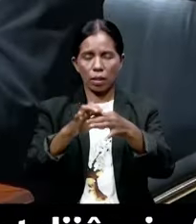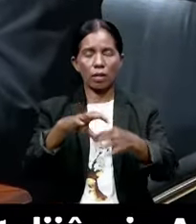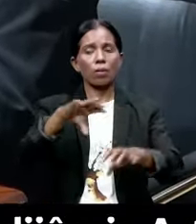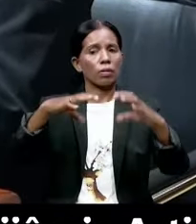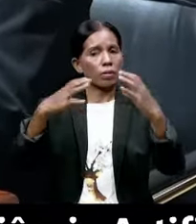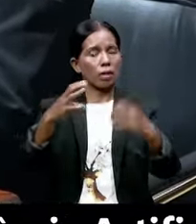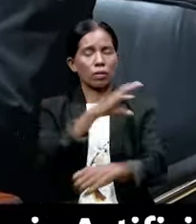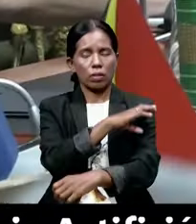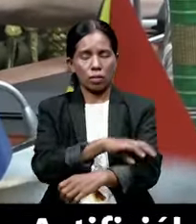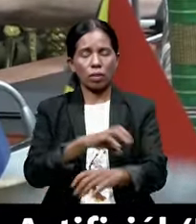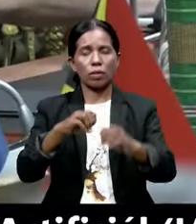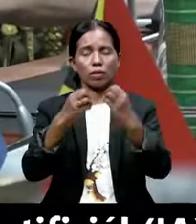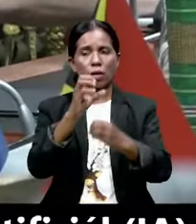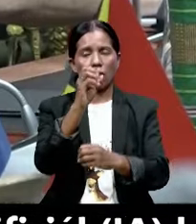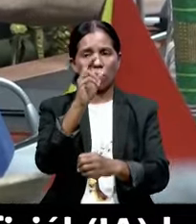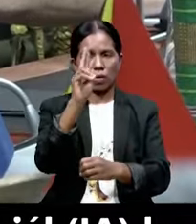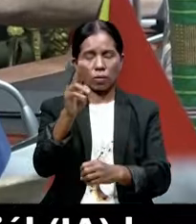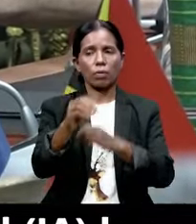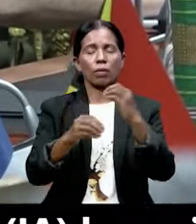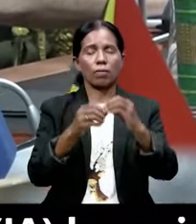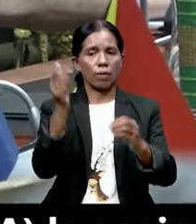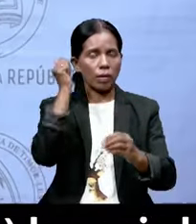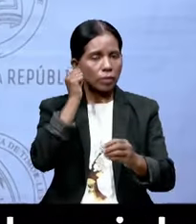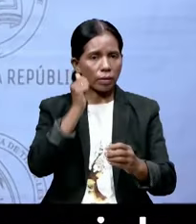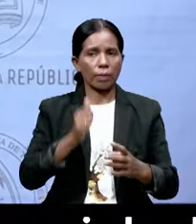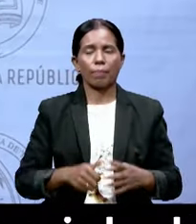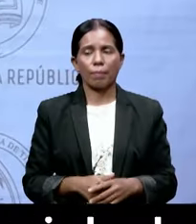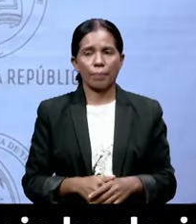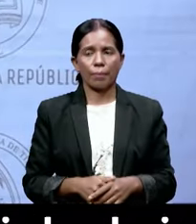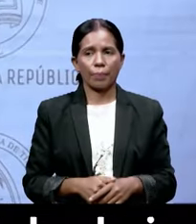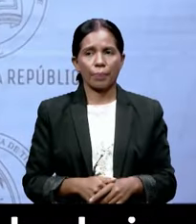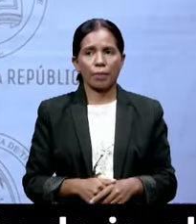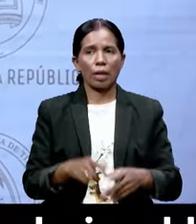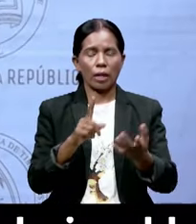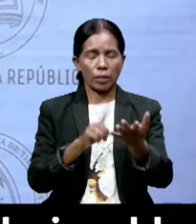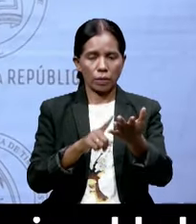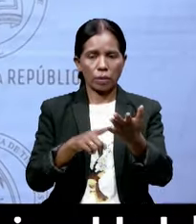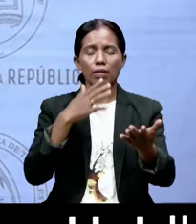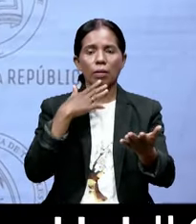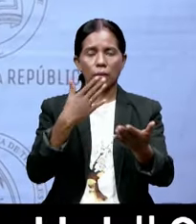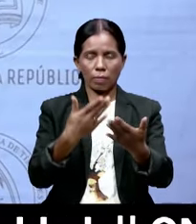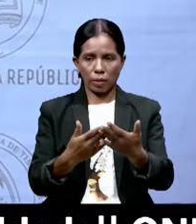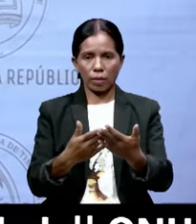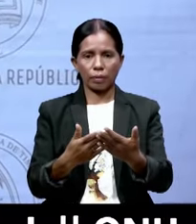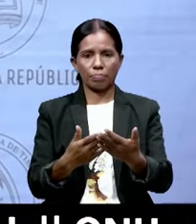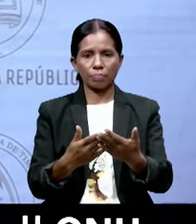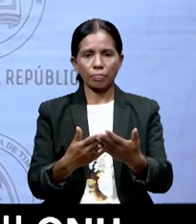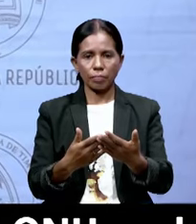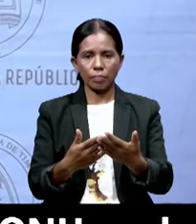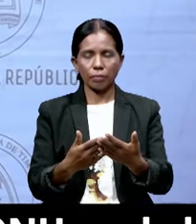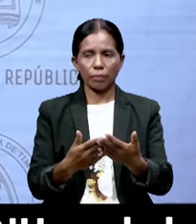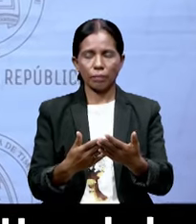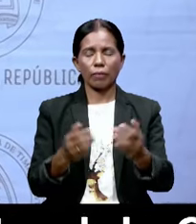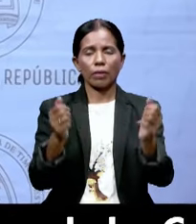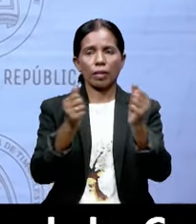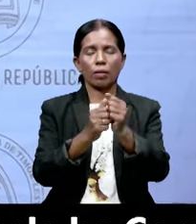Segurança, Organização das Nações Unidas no assunto ASEAN. E a discussão era no dia entre o